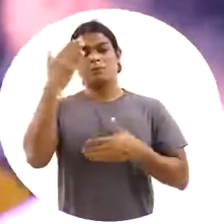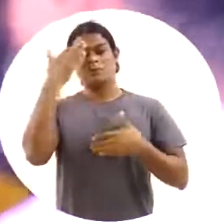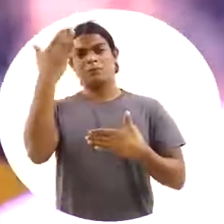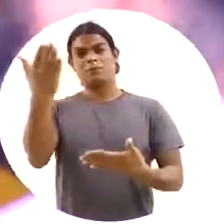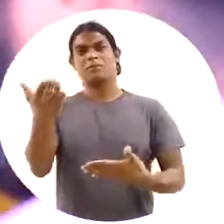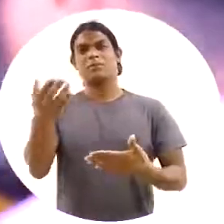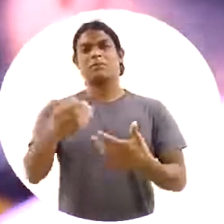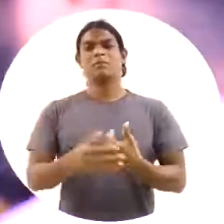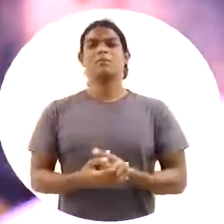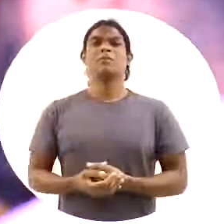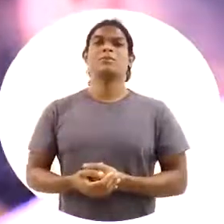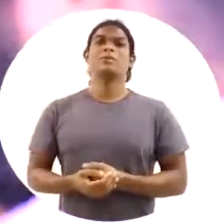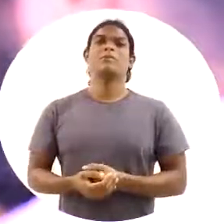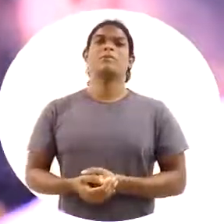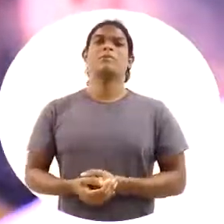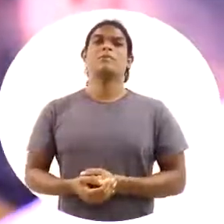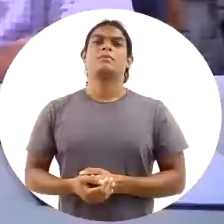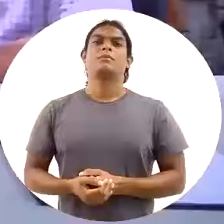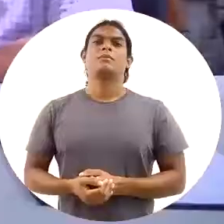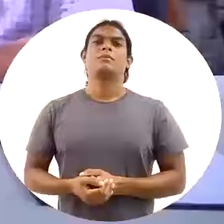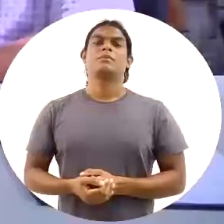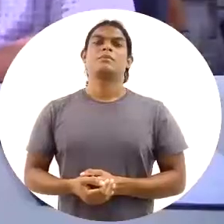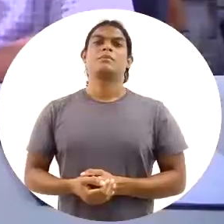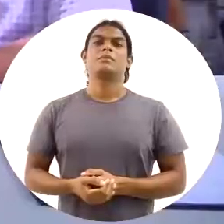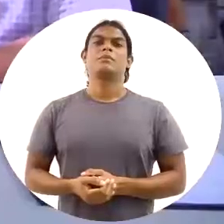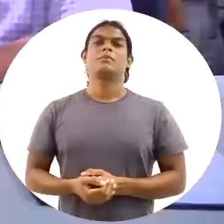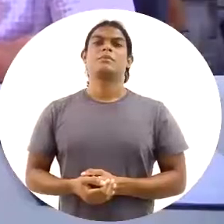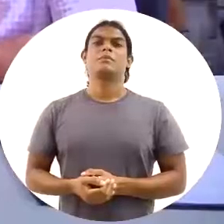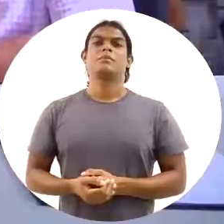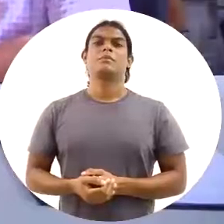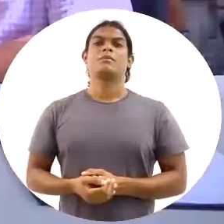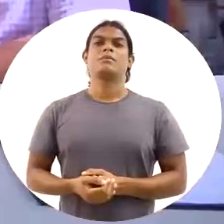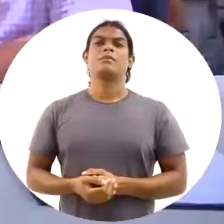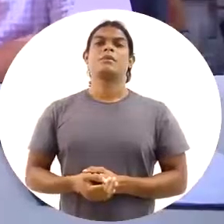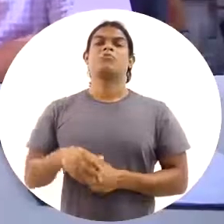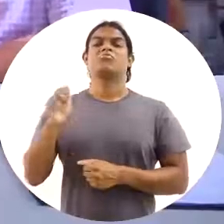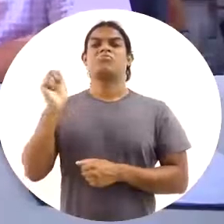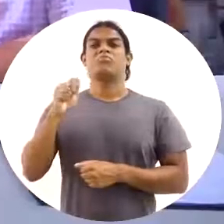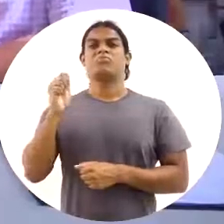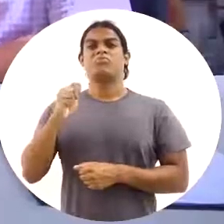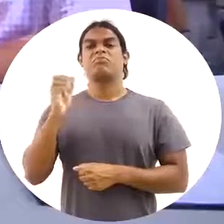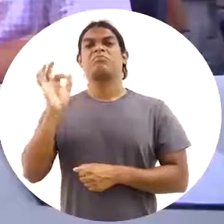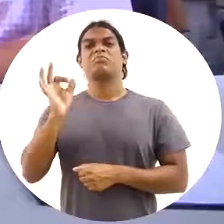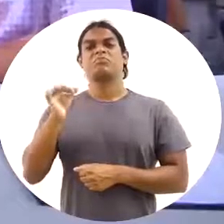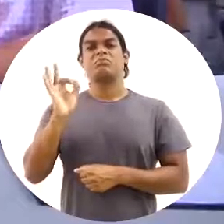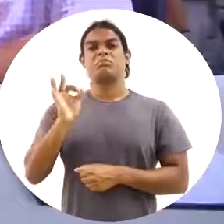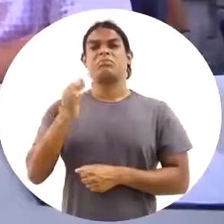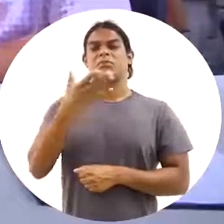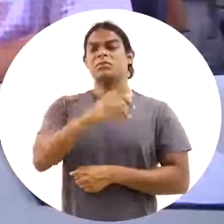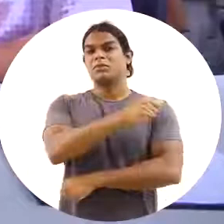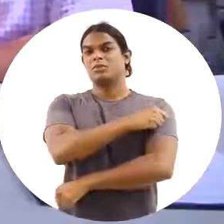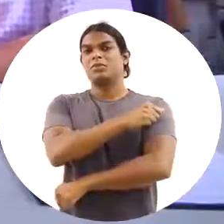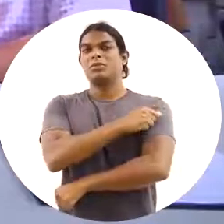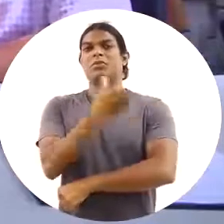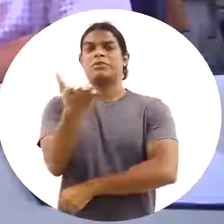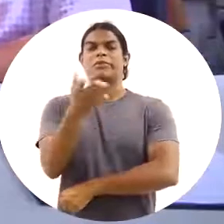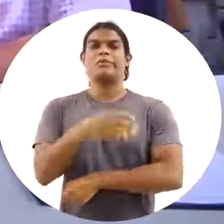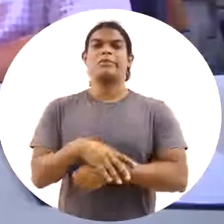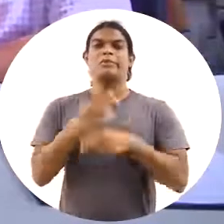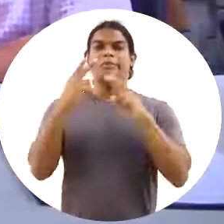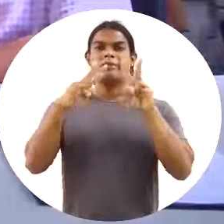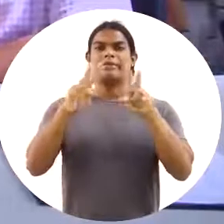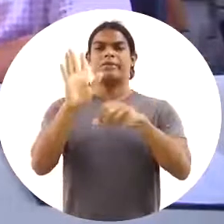Obrigado por nos receber. Eu tenho certeza que o aluno aí que está assistindo ao vídeo, né,